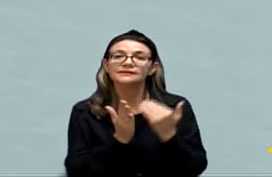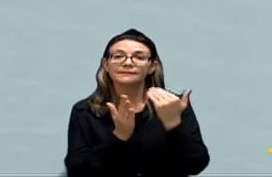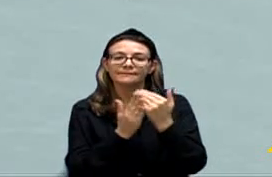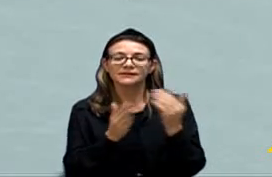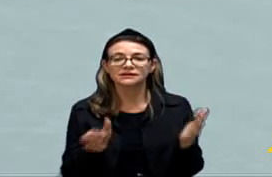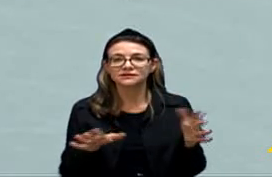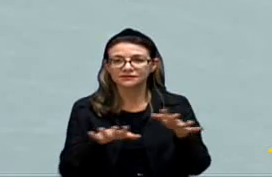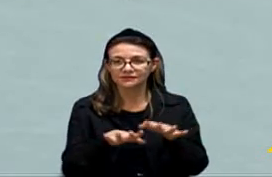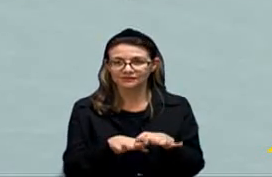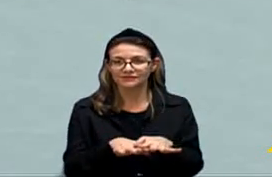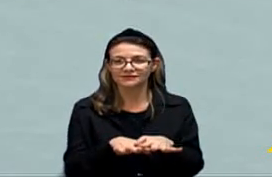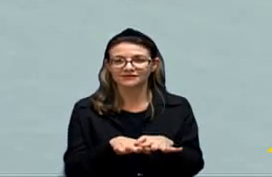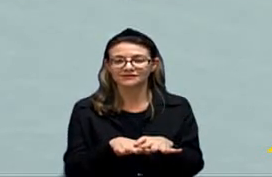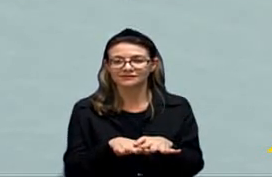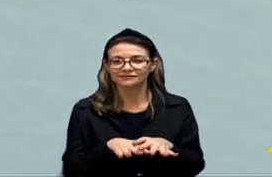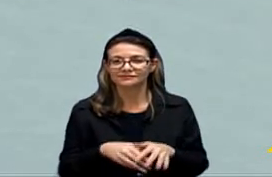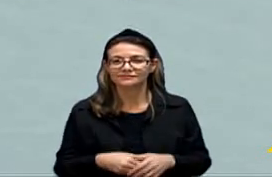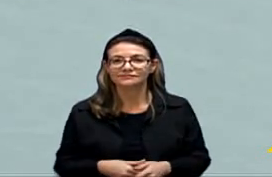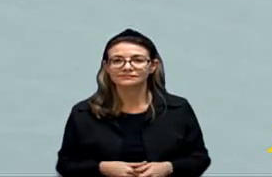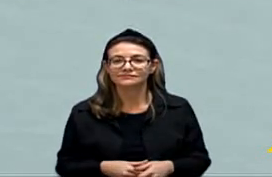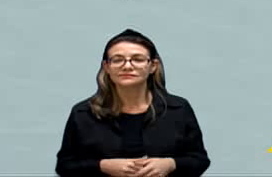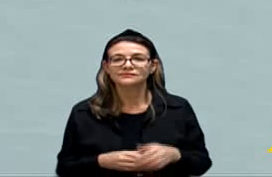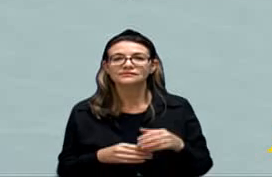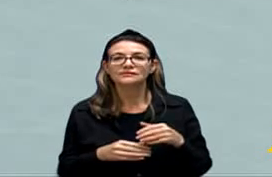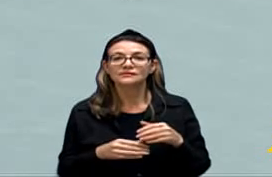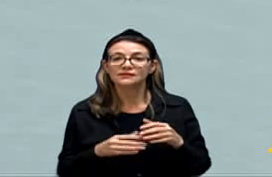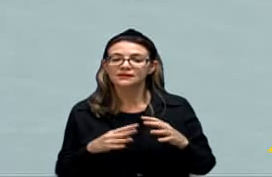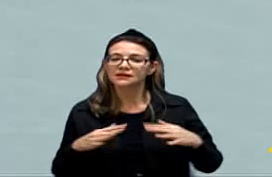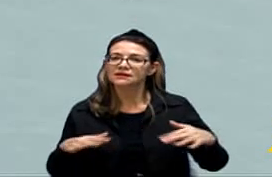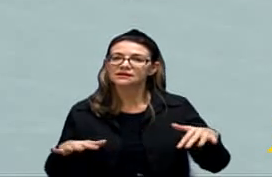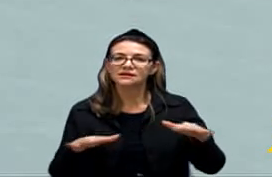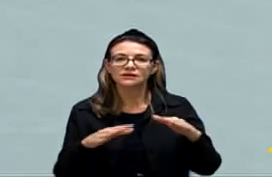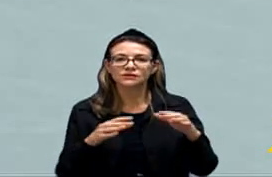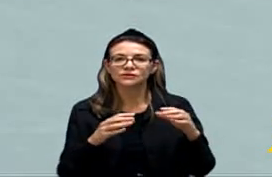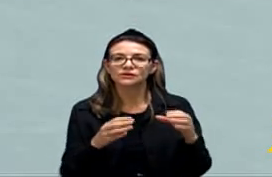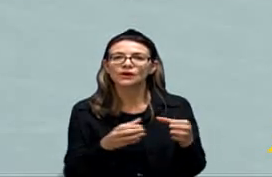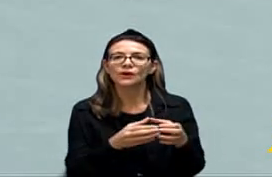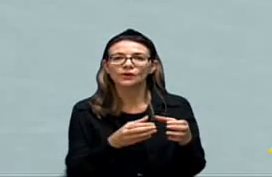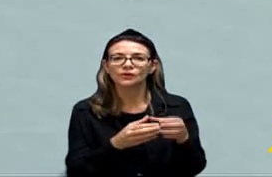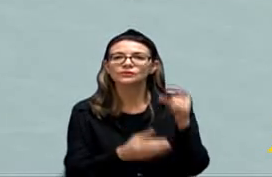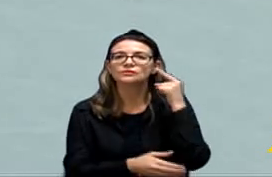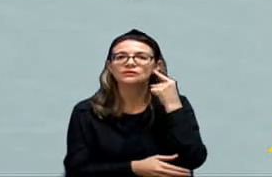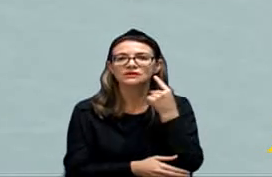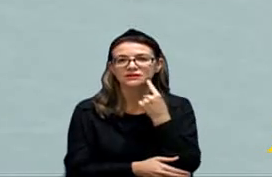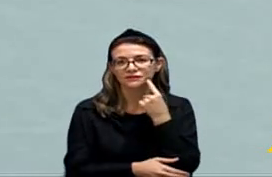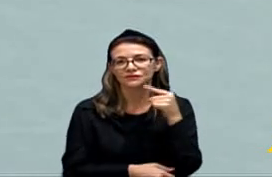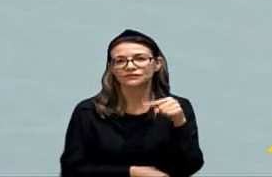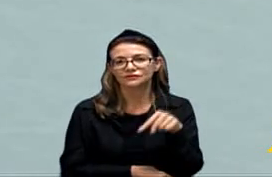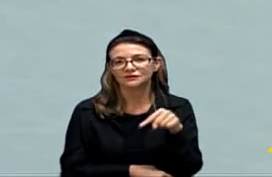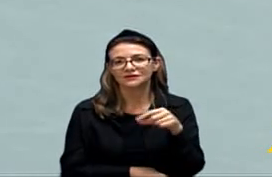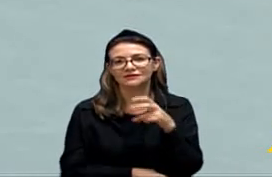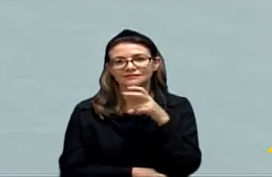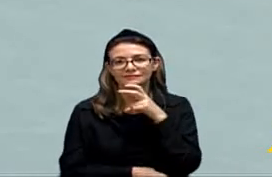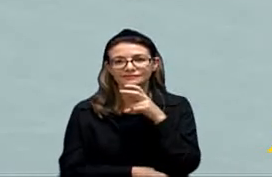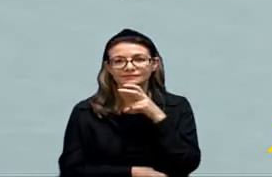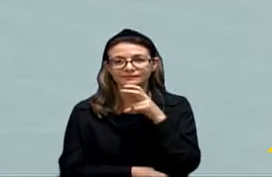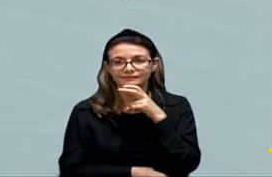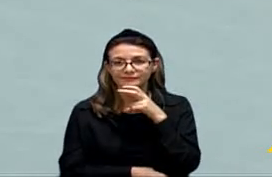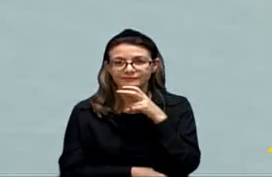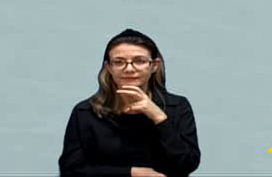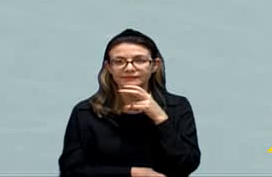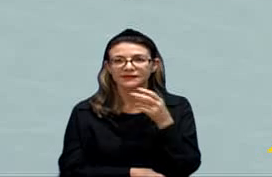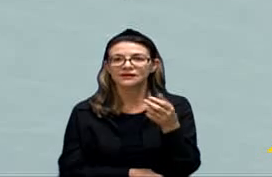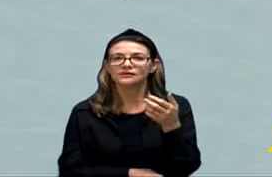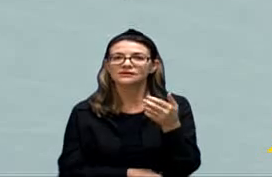autonomia para eh comunidade surda em nossa cidade assim contamos com o apoio dos Nobres